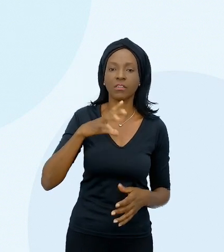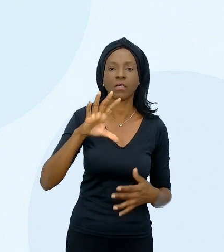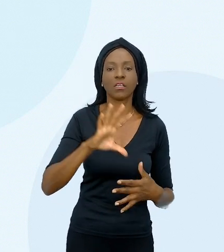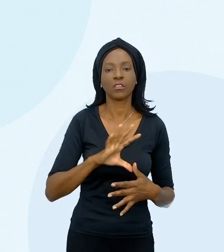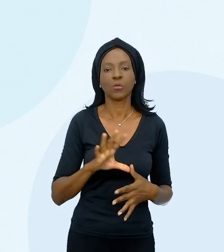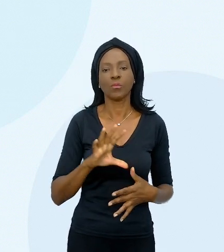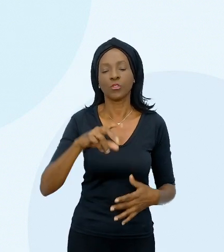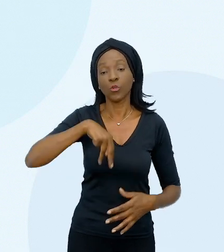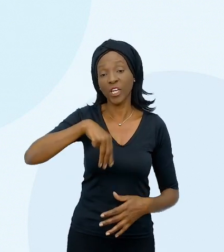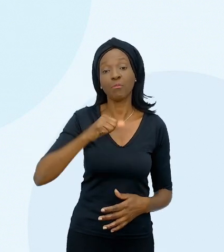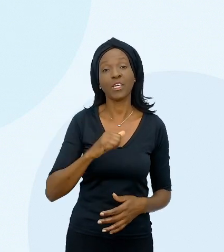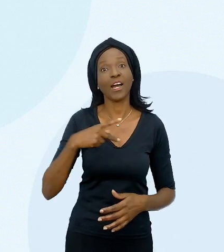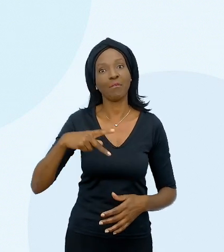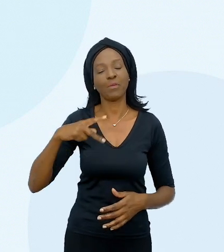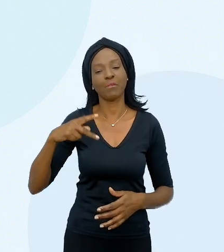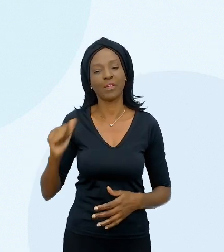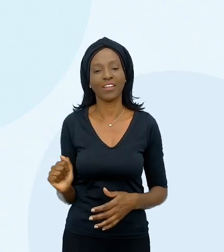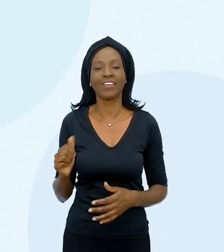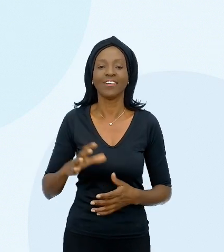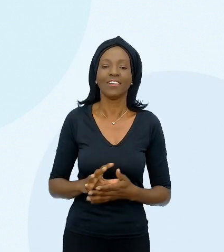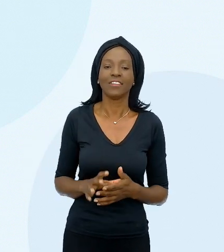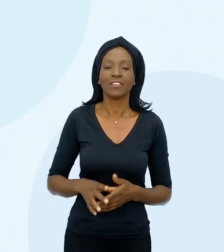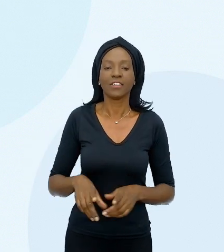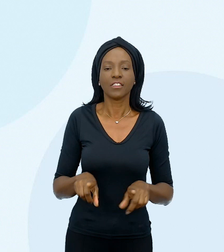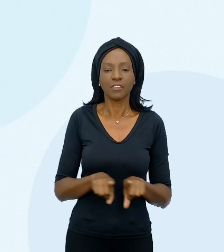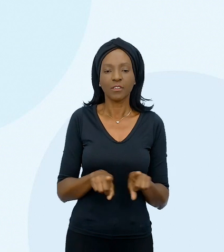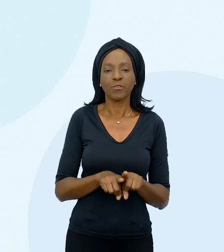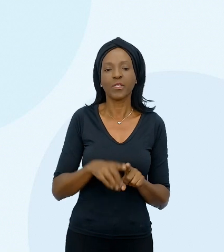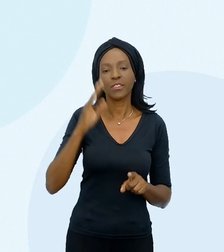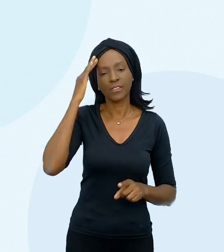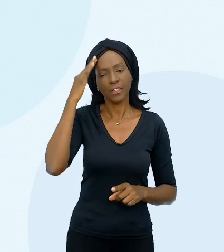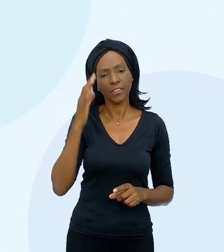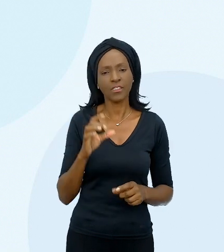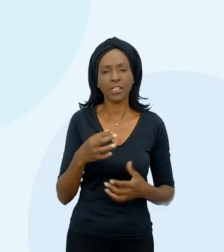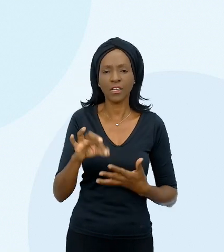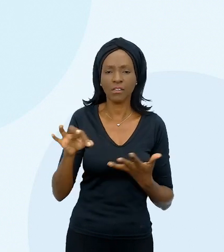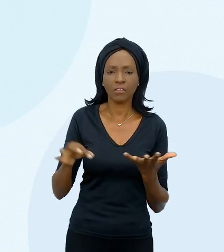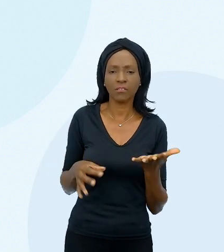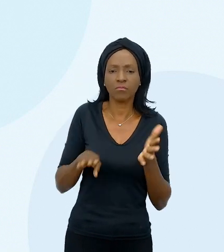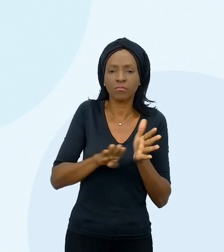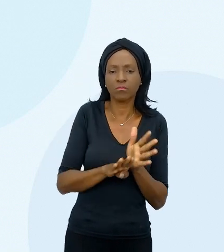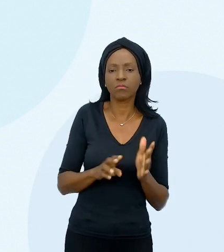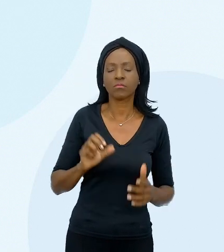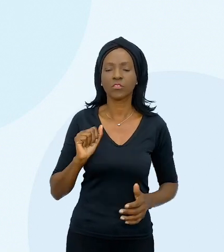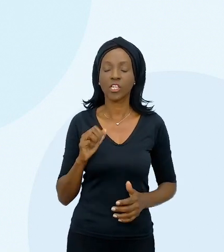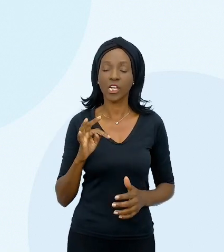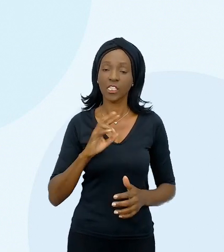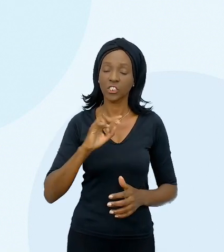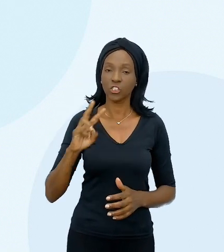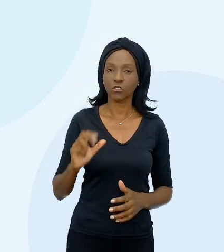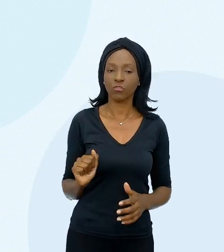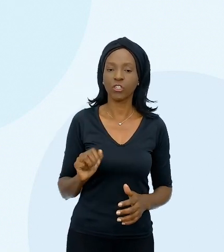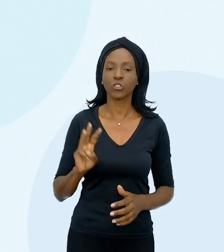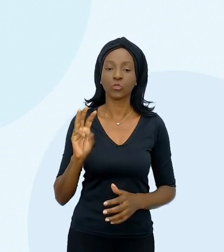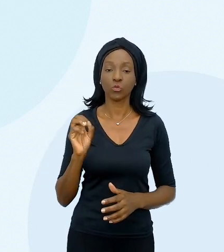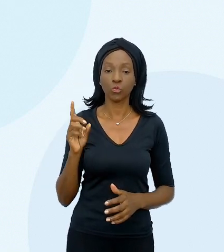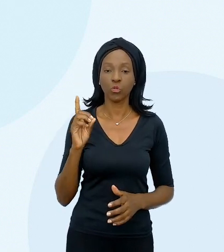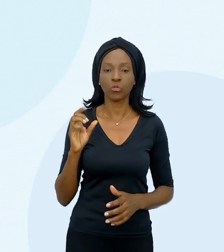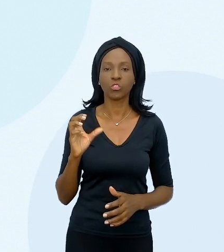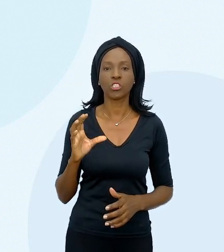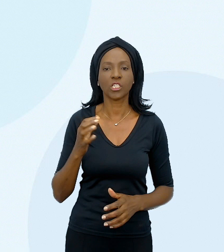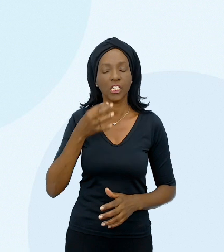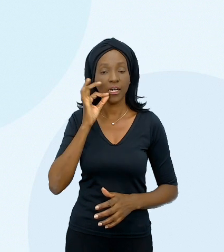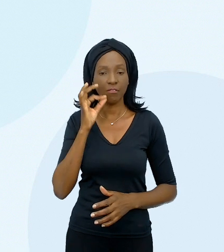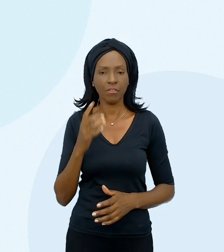compreender os aspectos da metodologia ativa Word Café. Lembrando que esse ATPC é uma retomada já do que nós vimos